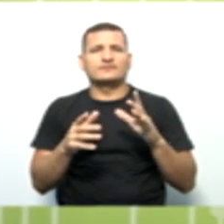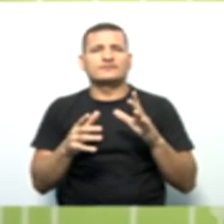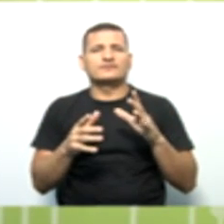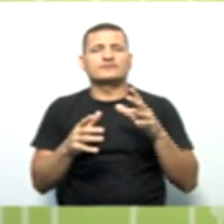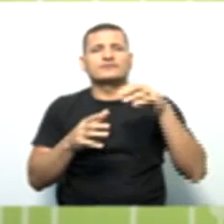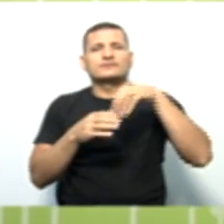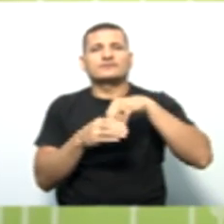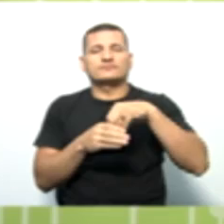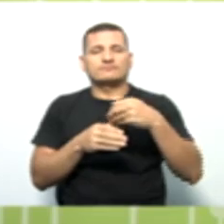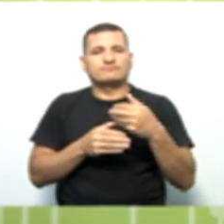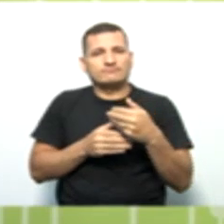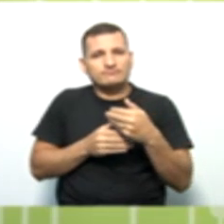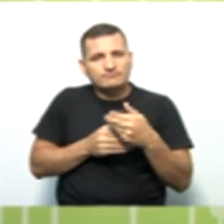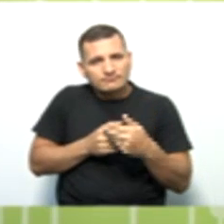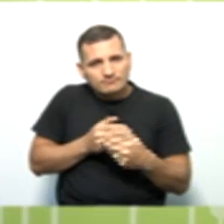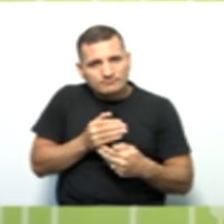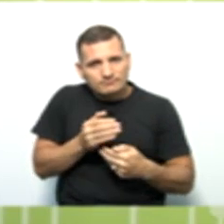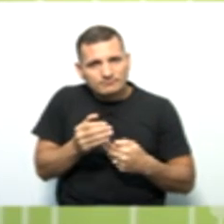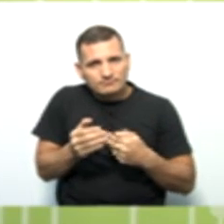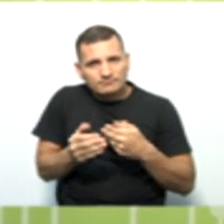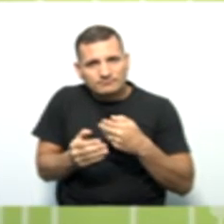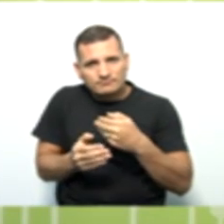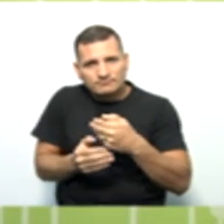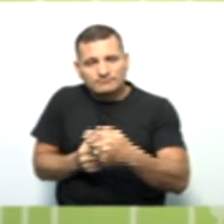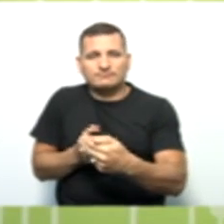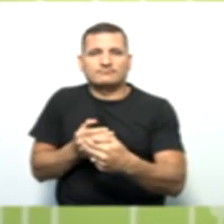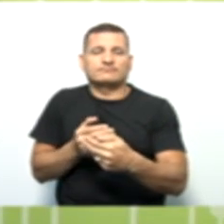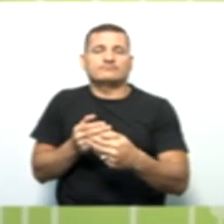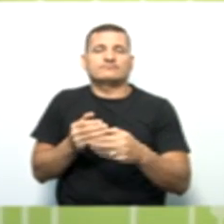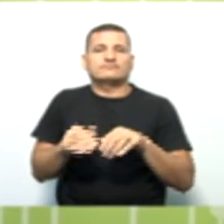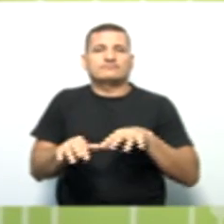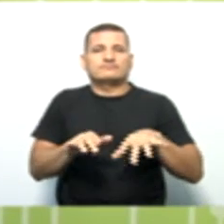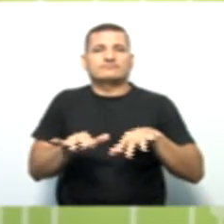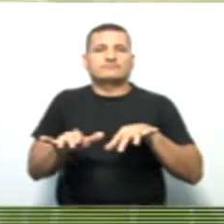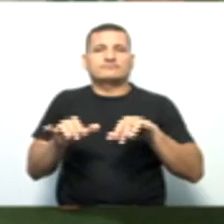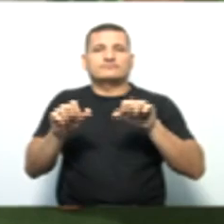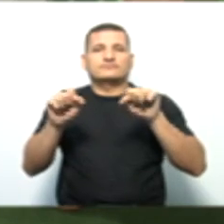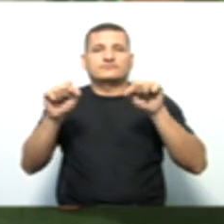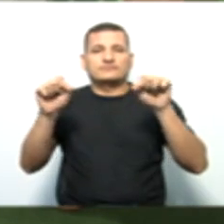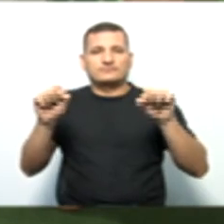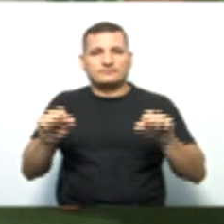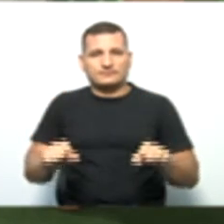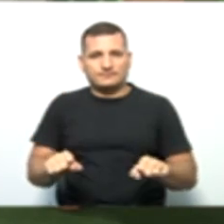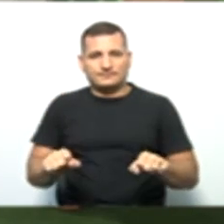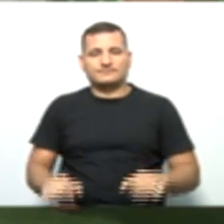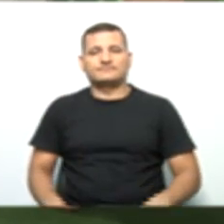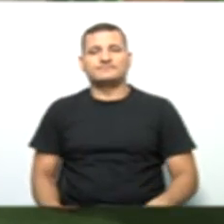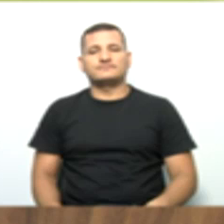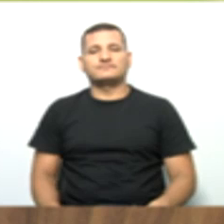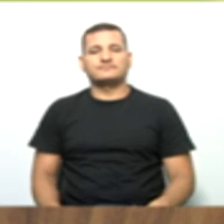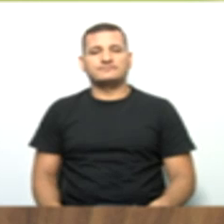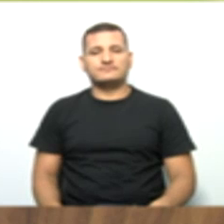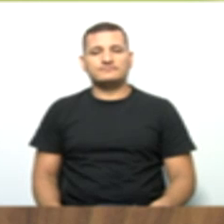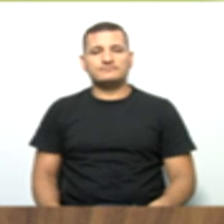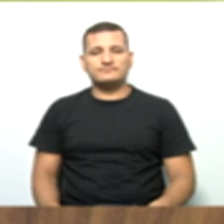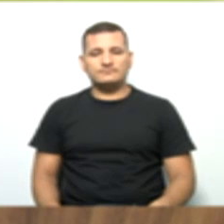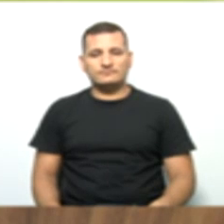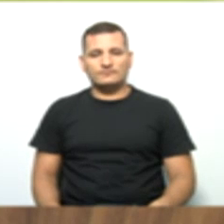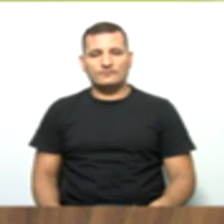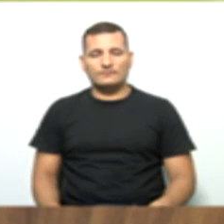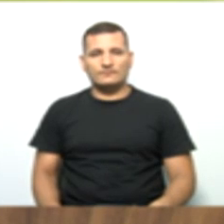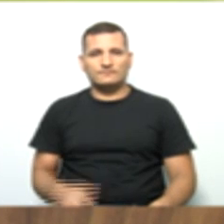de desenvolvimento de software, tá, gente? A gente tem alguma resposta, professora? Tem, professor. Então vamos lá. A gente tem lá de